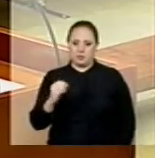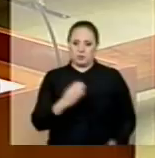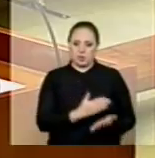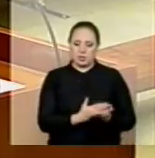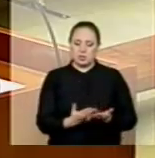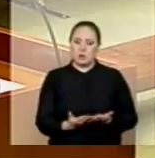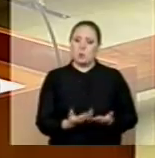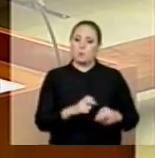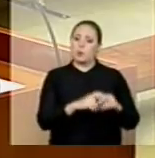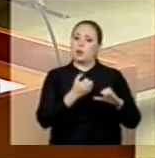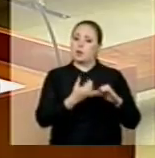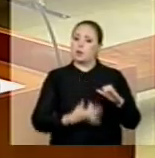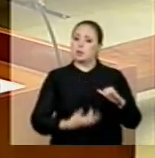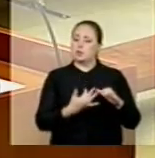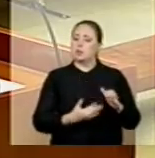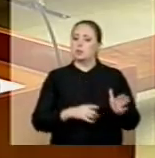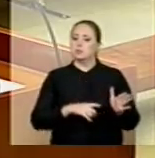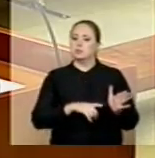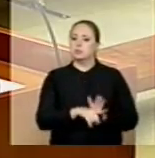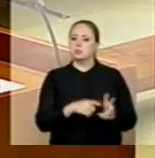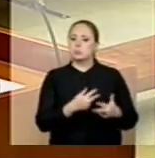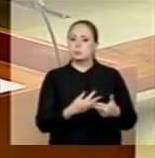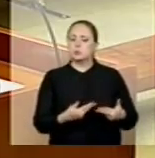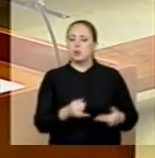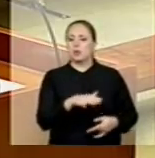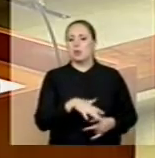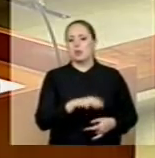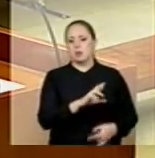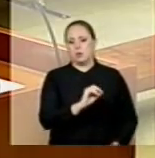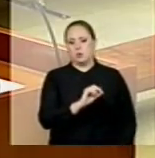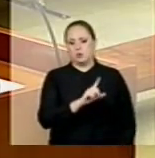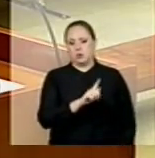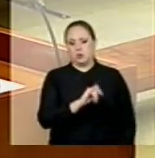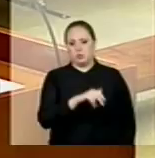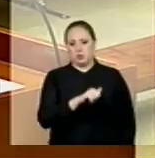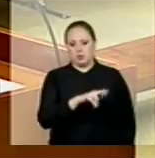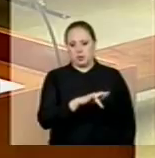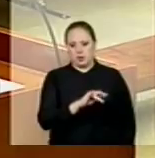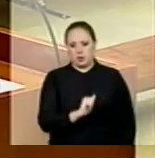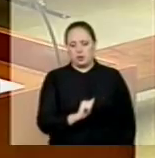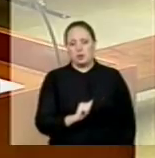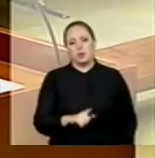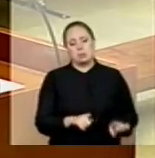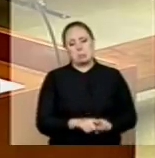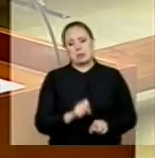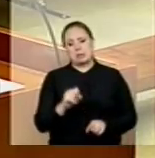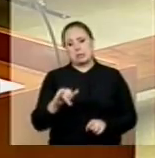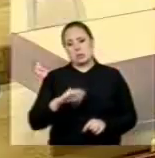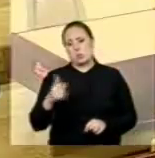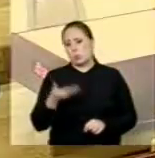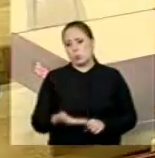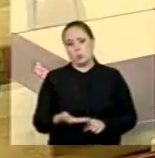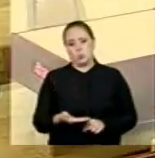estar questionando um dispositivo de natureza originária e, não sendo esse o caso, de